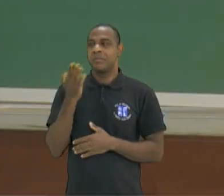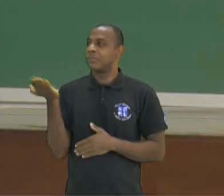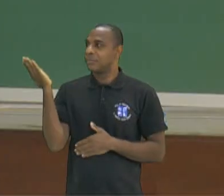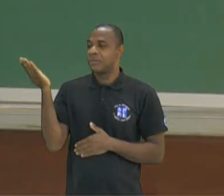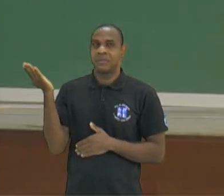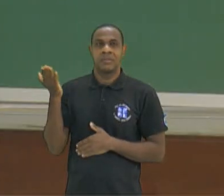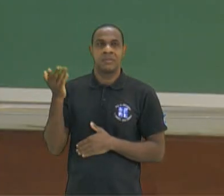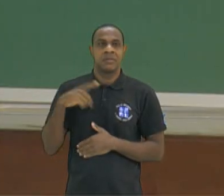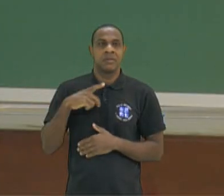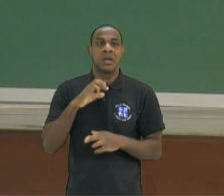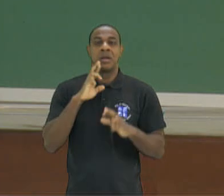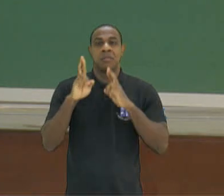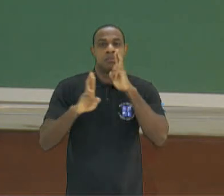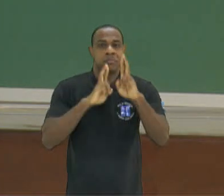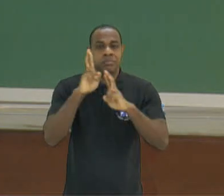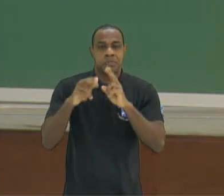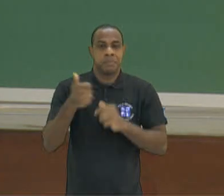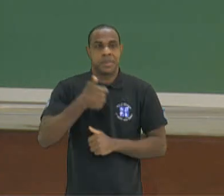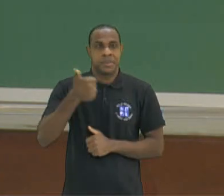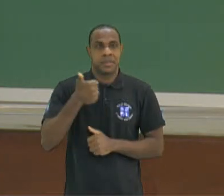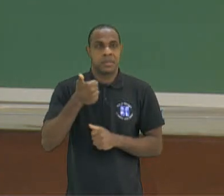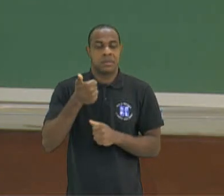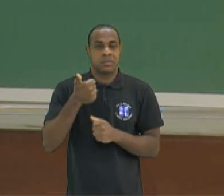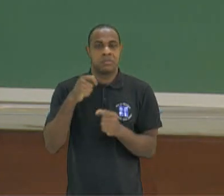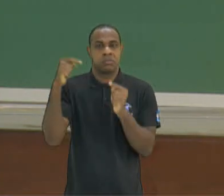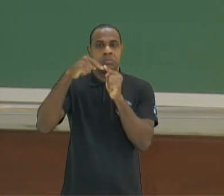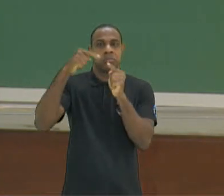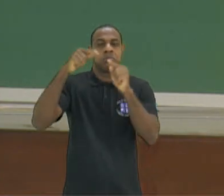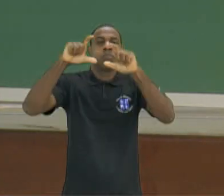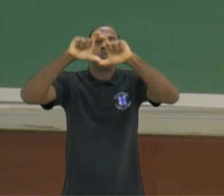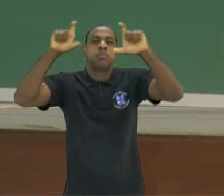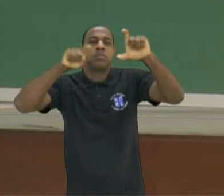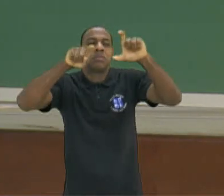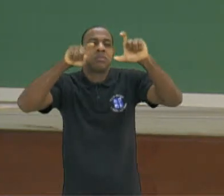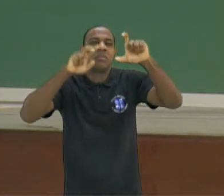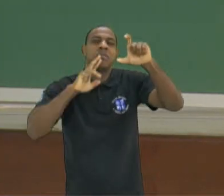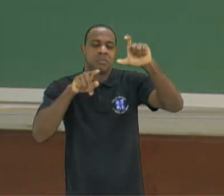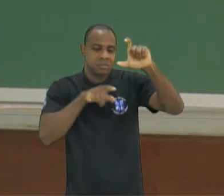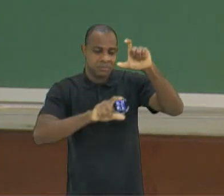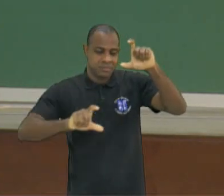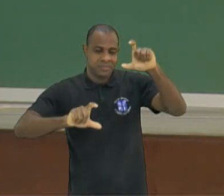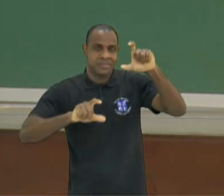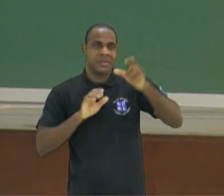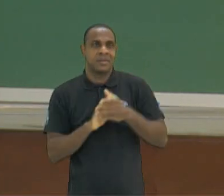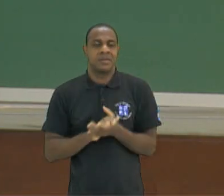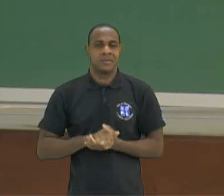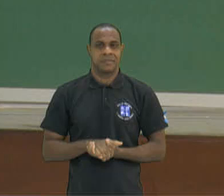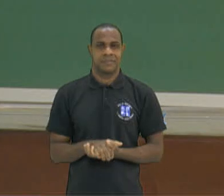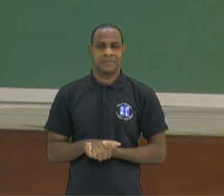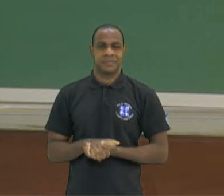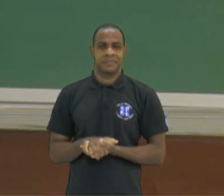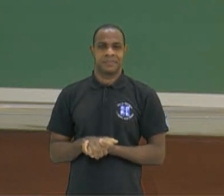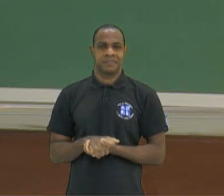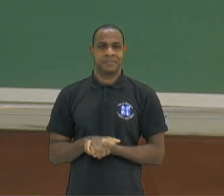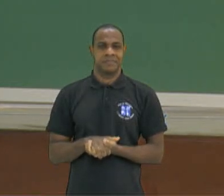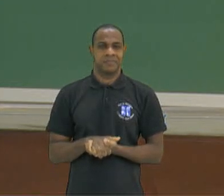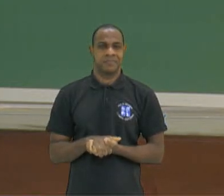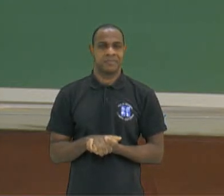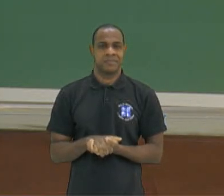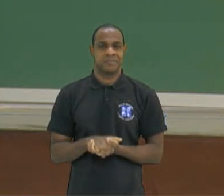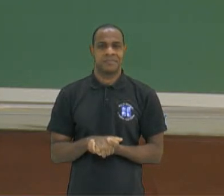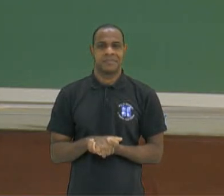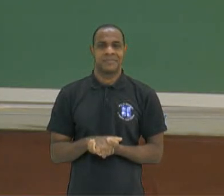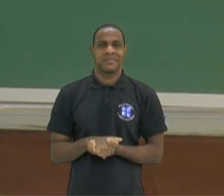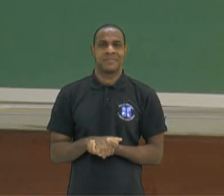vamos responder a primeira questão de acordo com o fragmento do texto que a gente tem aqui. There's no doubt that active